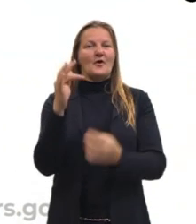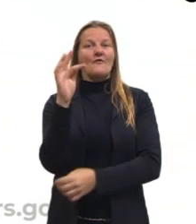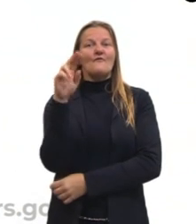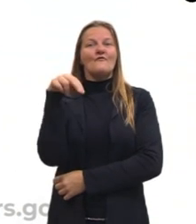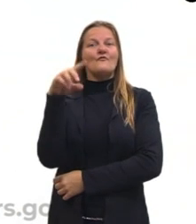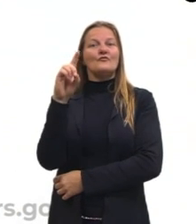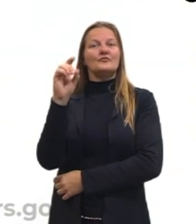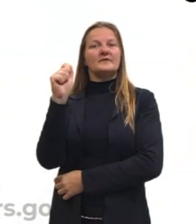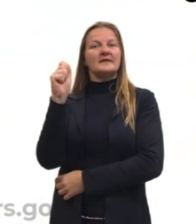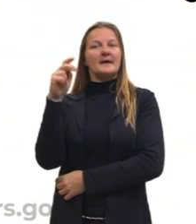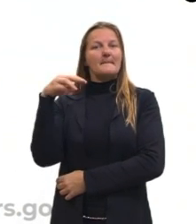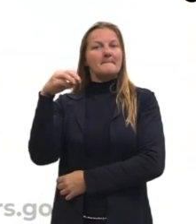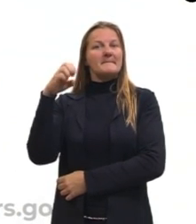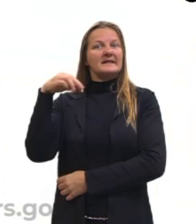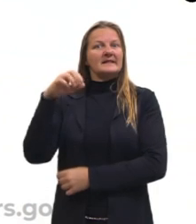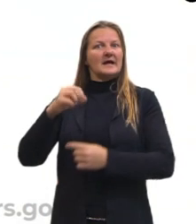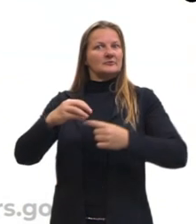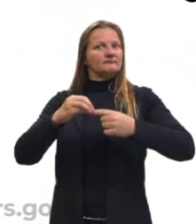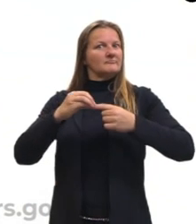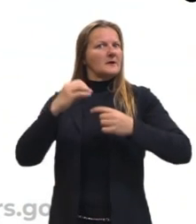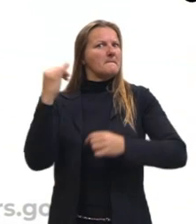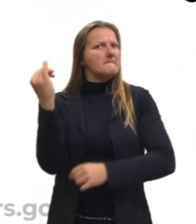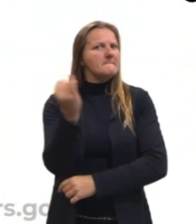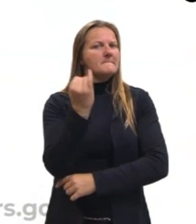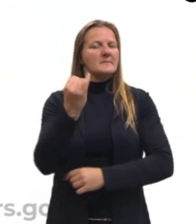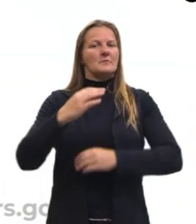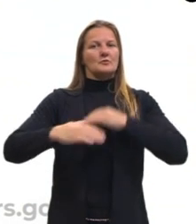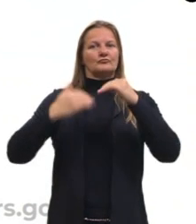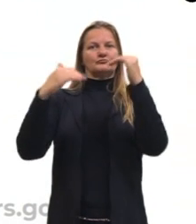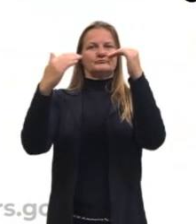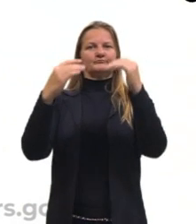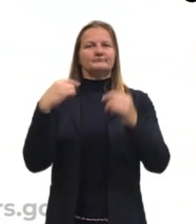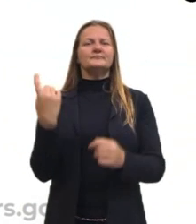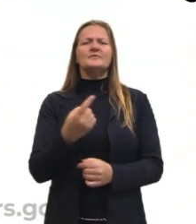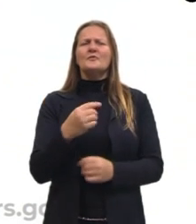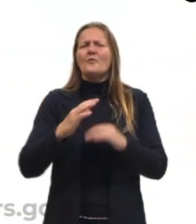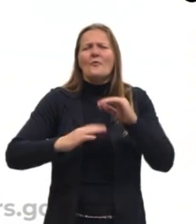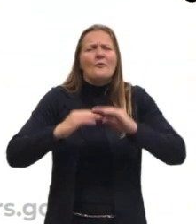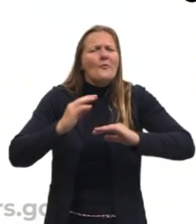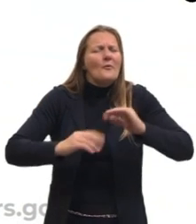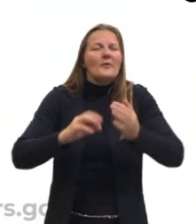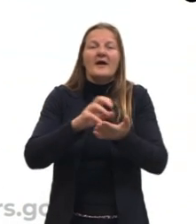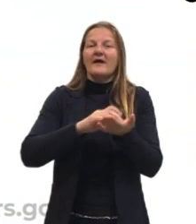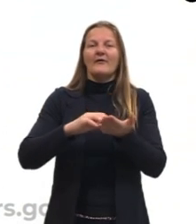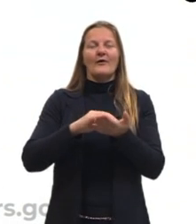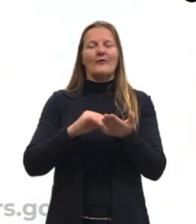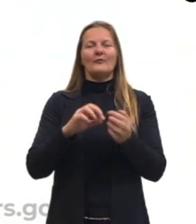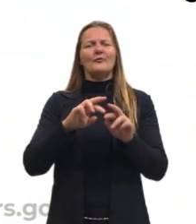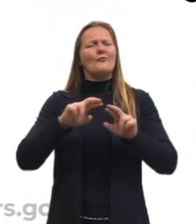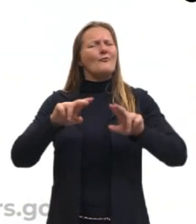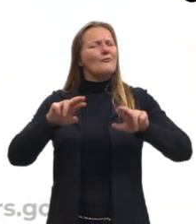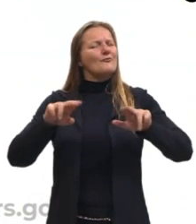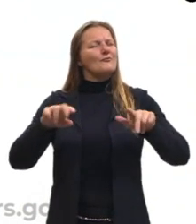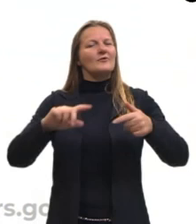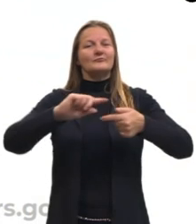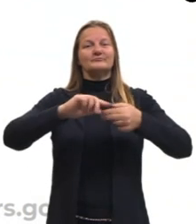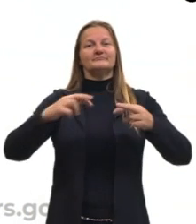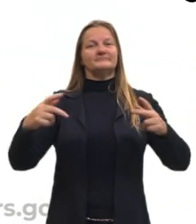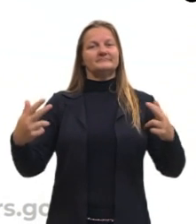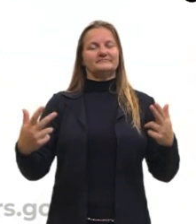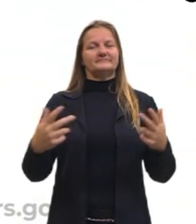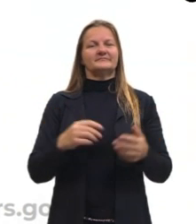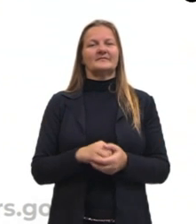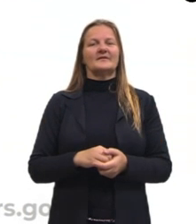fundamentais elas são fundamentais para o nosso desenvolvimento para qualquer cálculo algébrico que vamos realizar